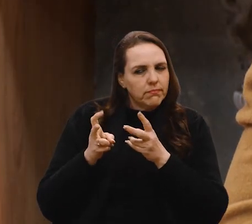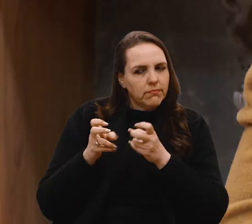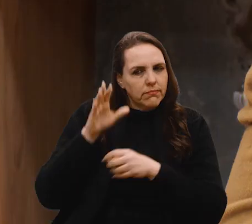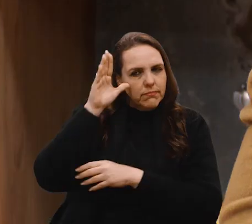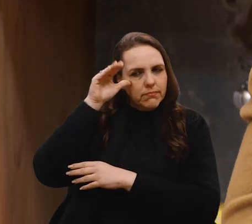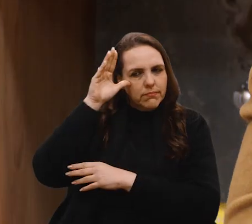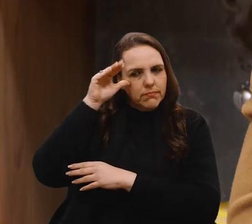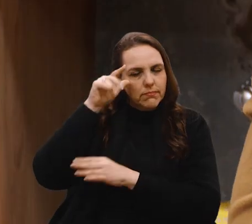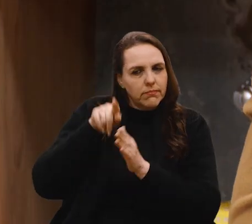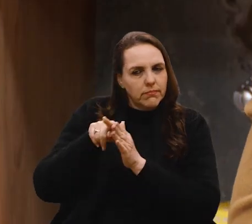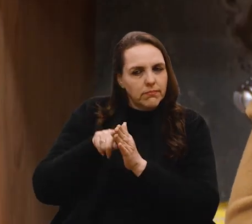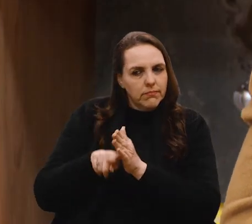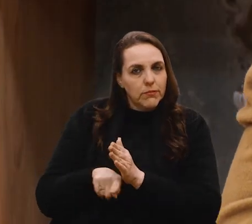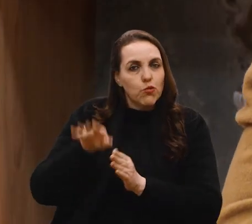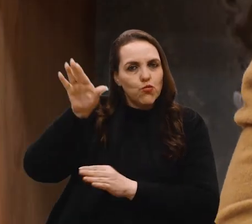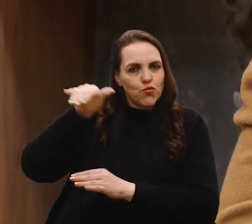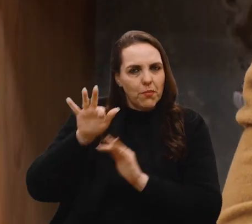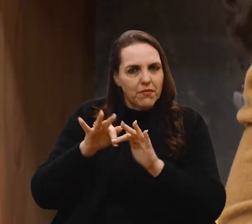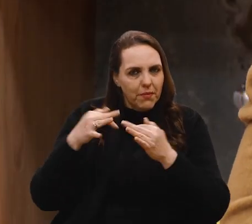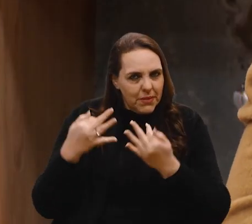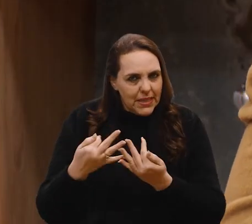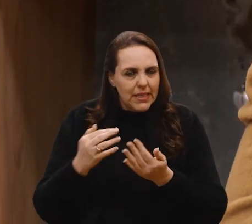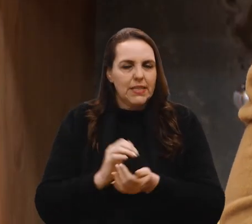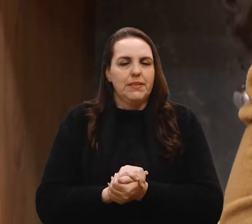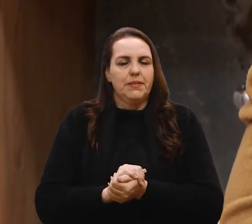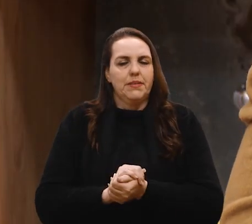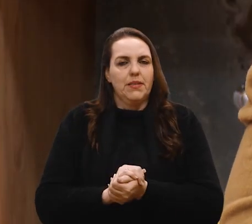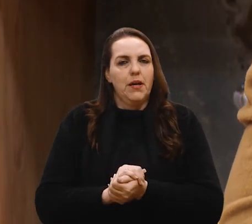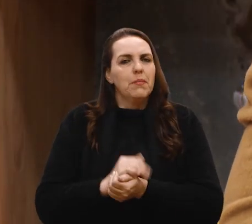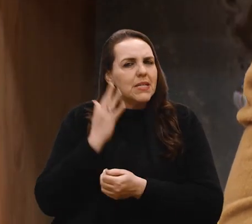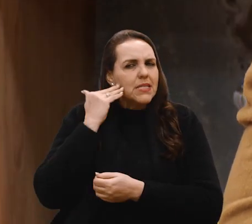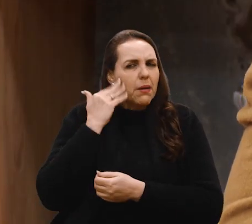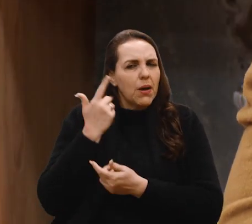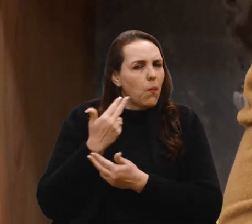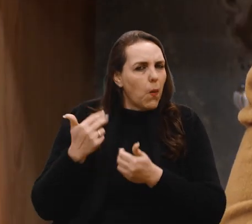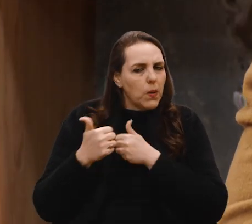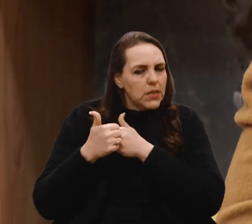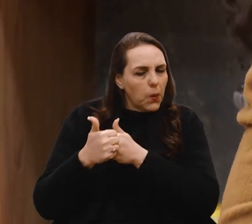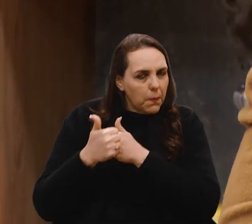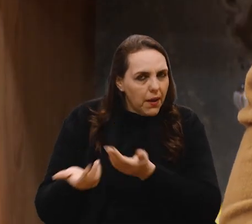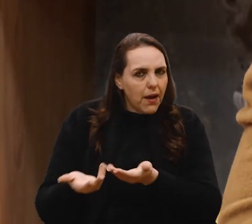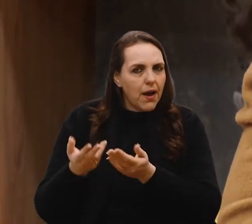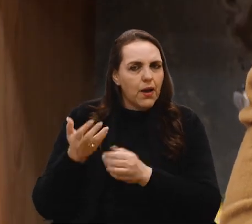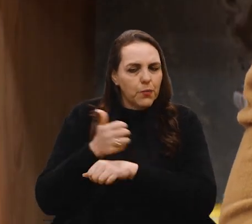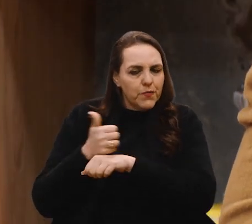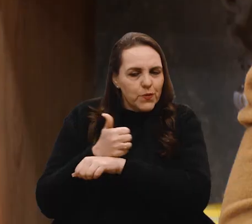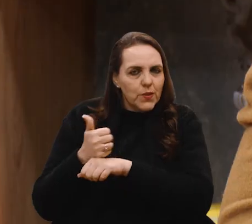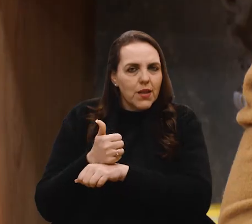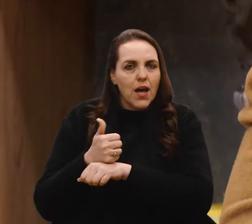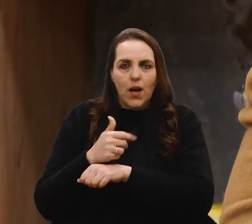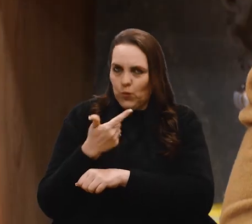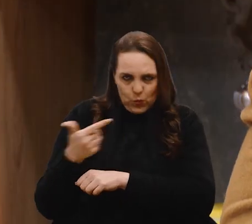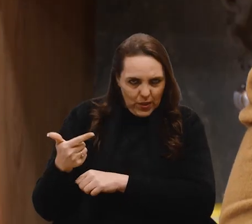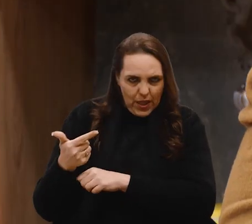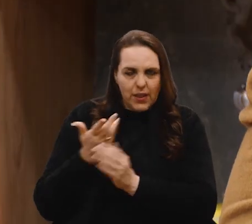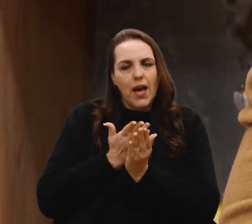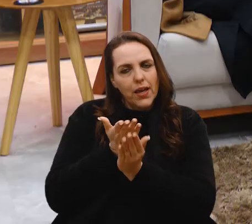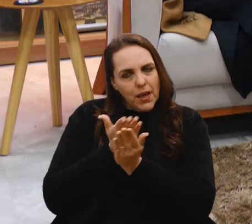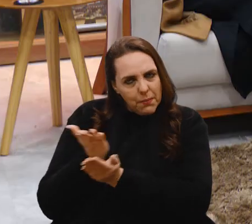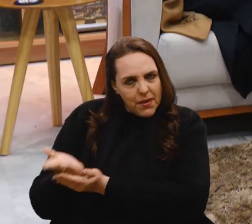essa investigação, aí chama a família, né, para saber se já tem algum acompanhamento, se não tem, faz os encaminhamentos